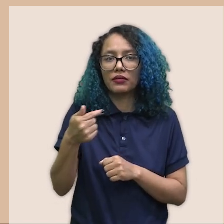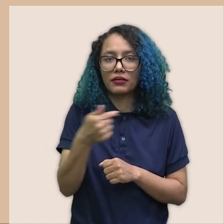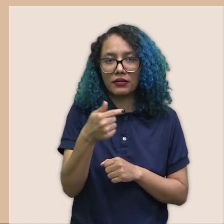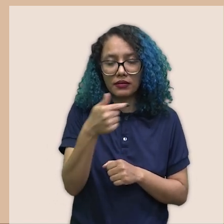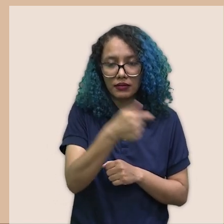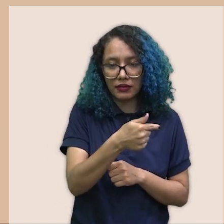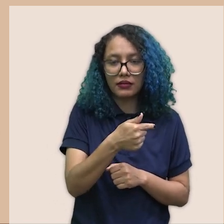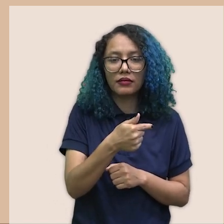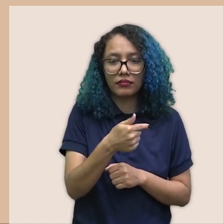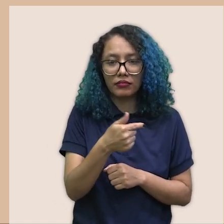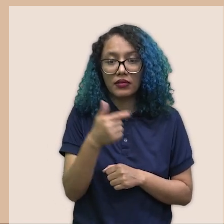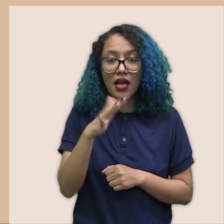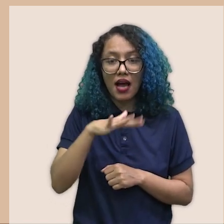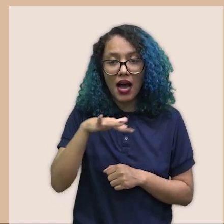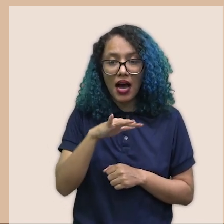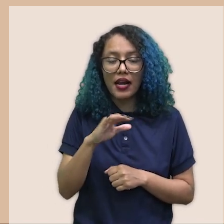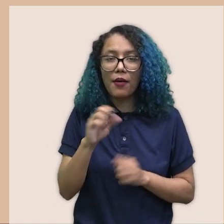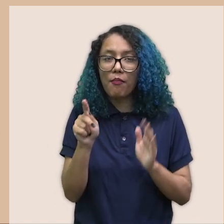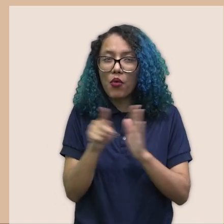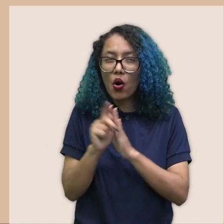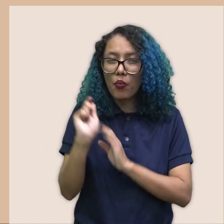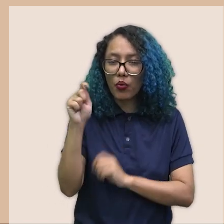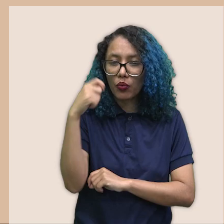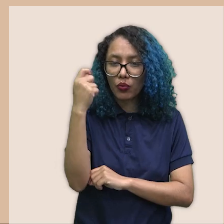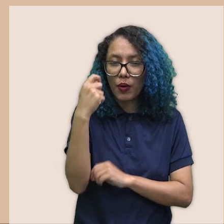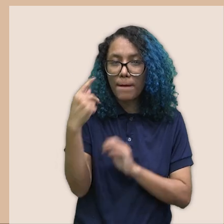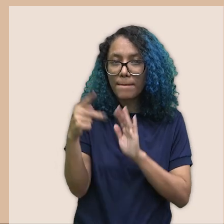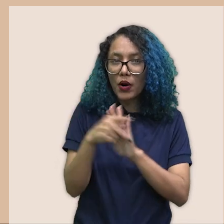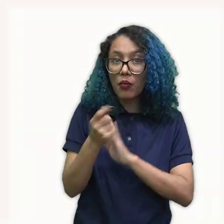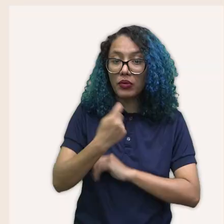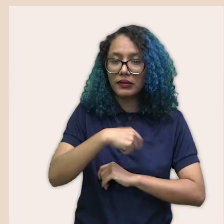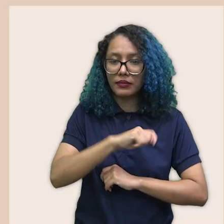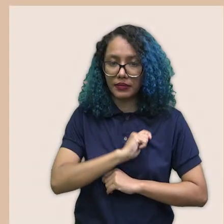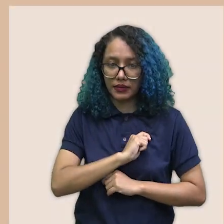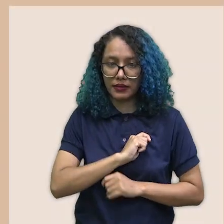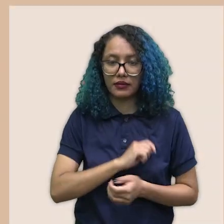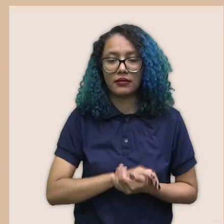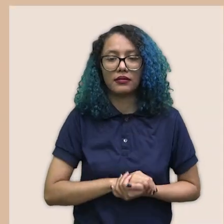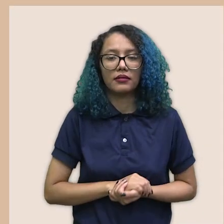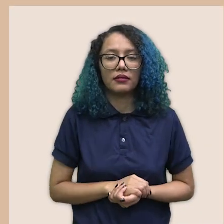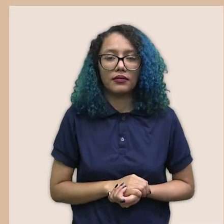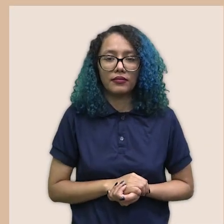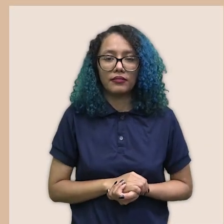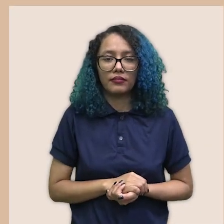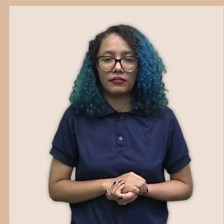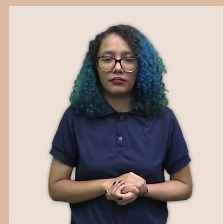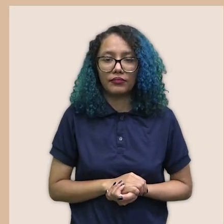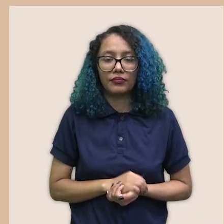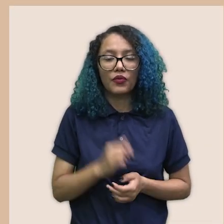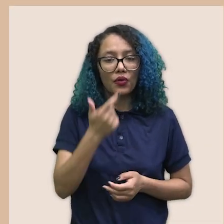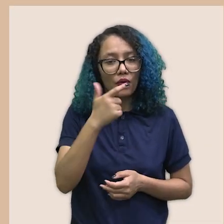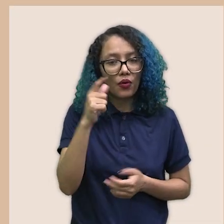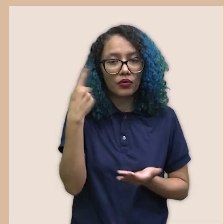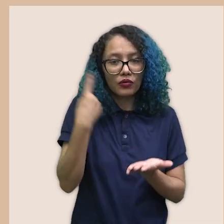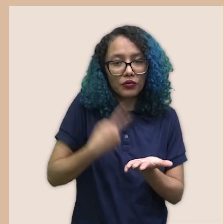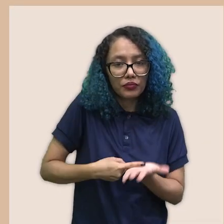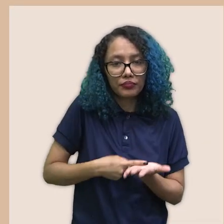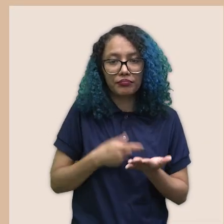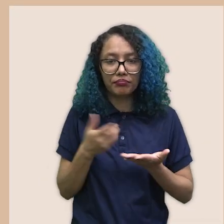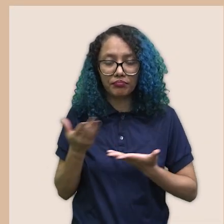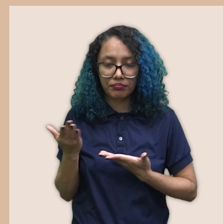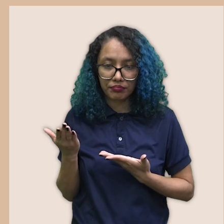estabeleceram a parte oeste do Rio Grande do Sul como sendo da Espanha. Já no mapa do Tratado de Badajoz